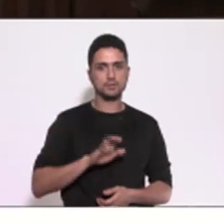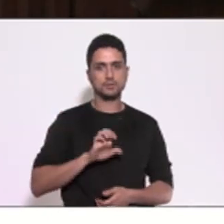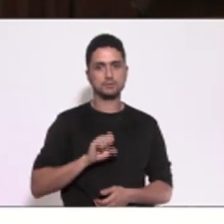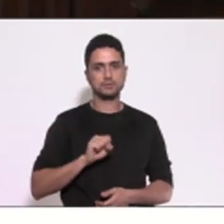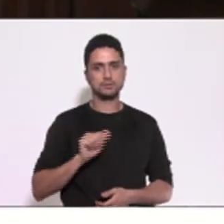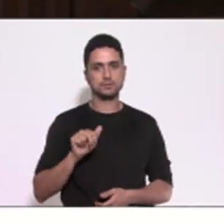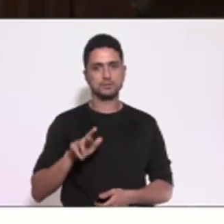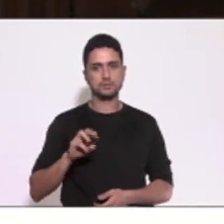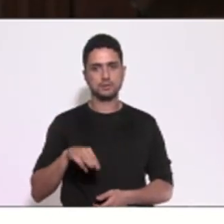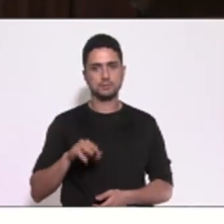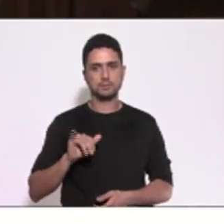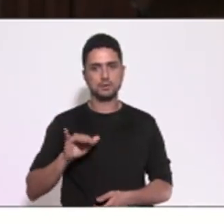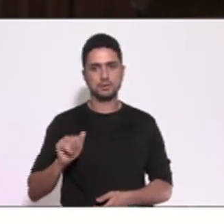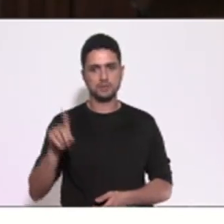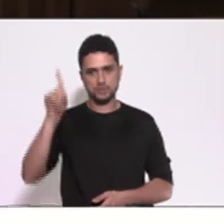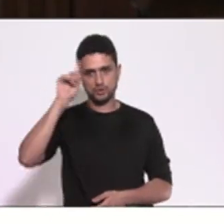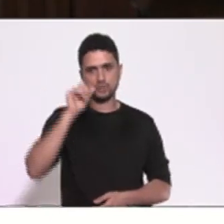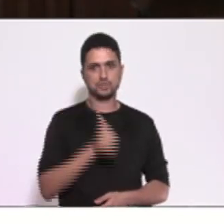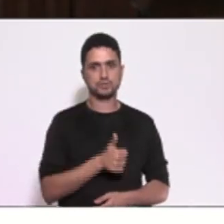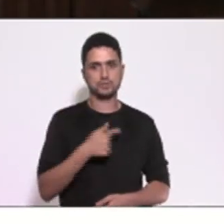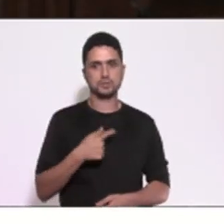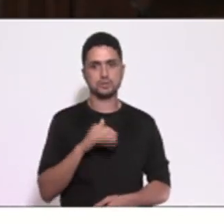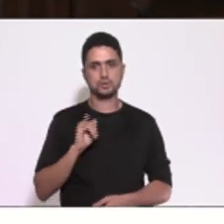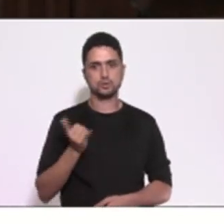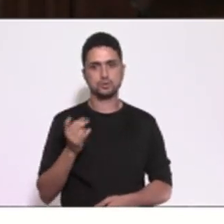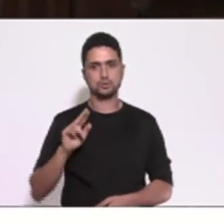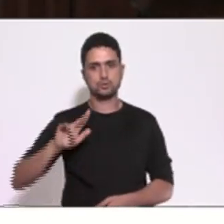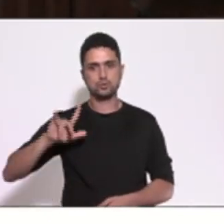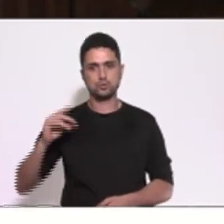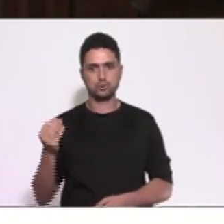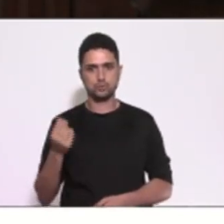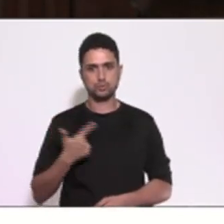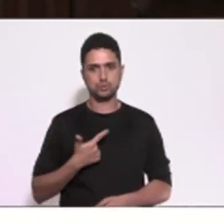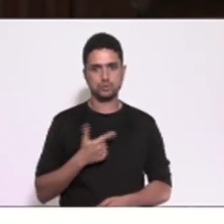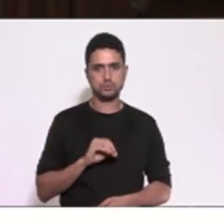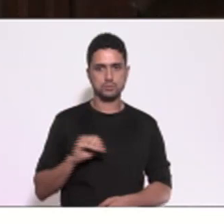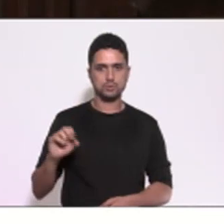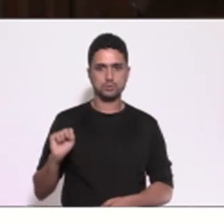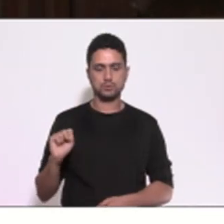de julho de 2008, através do decreto